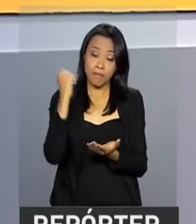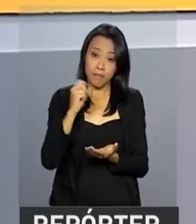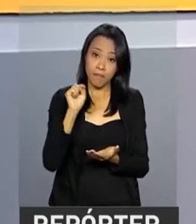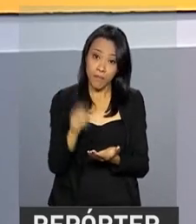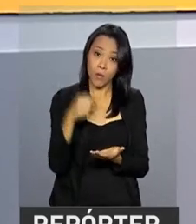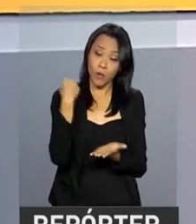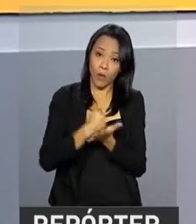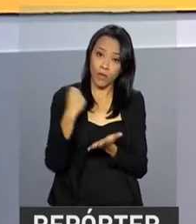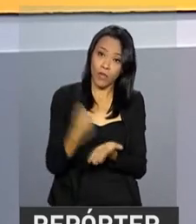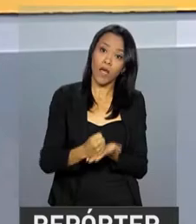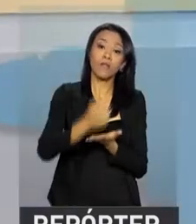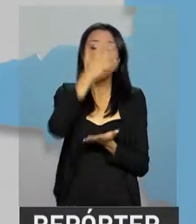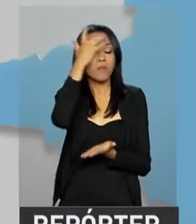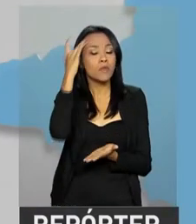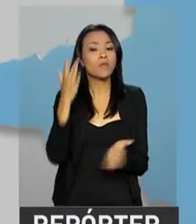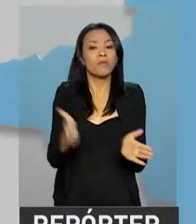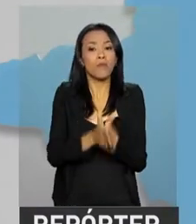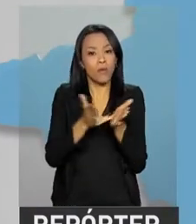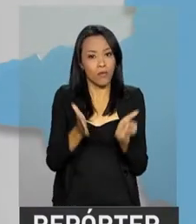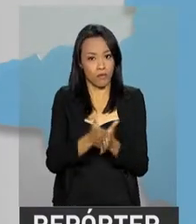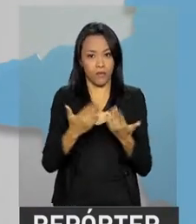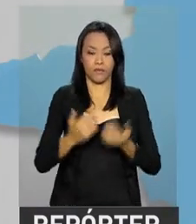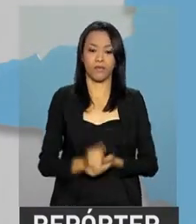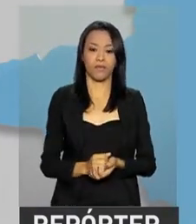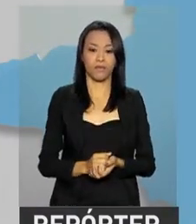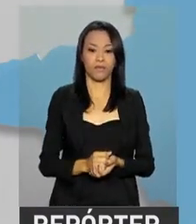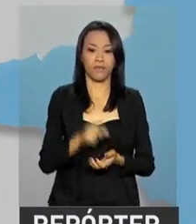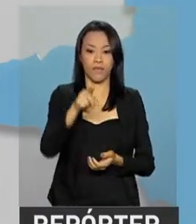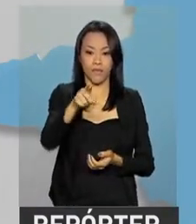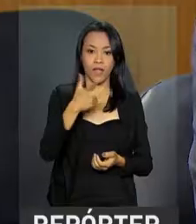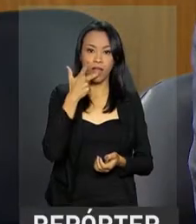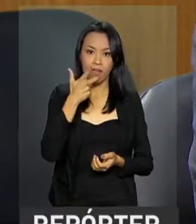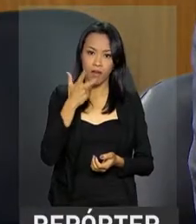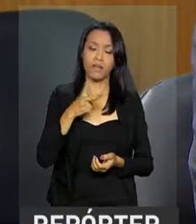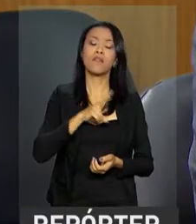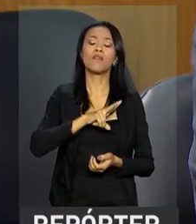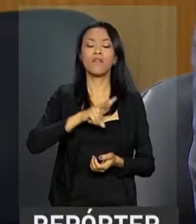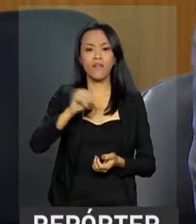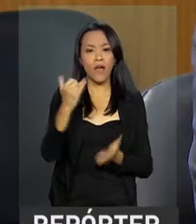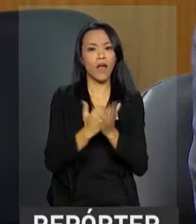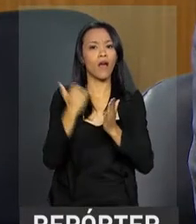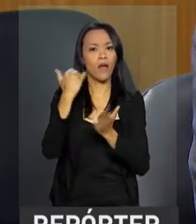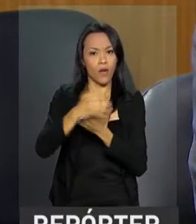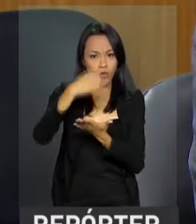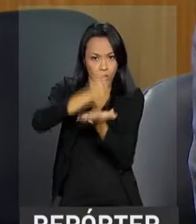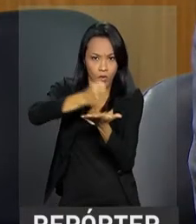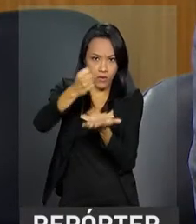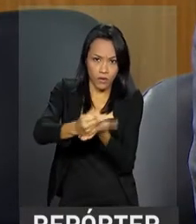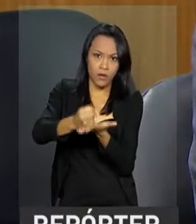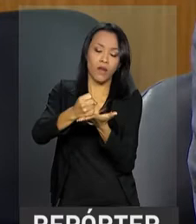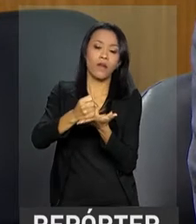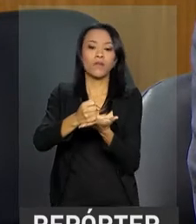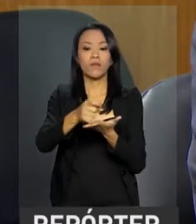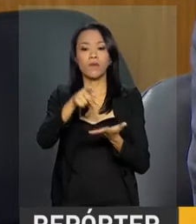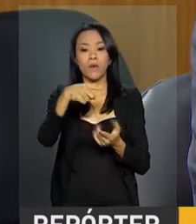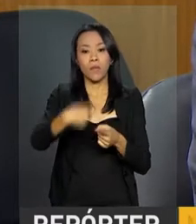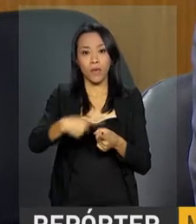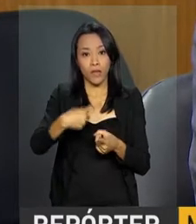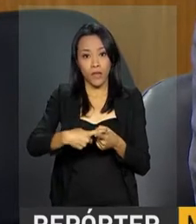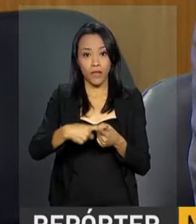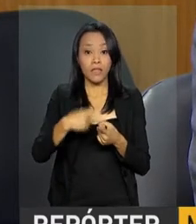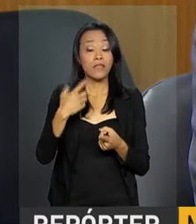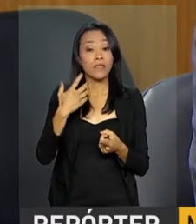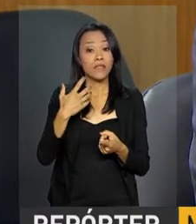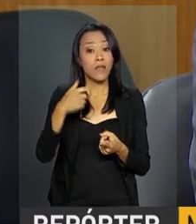estudantes pobres. Ele vai ser até maior do ponto de vista de oferta de contratos. Se a gente levar em consideração a média de